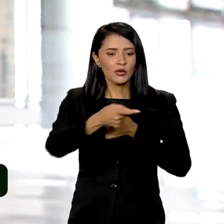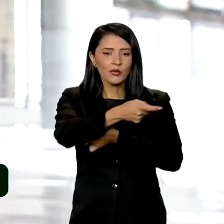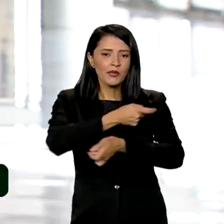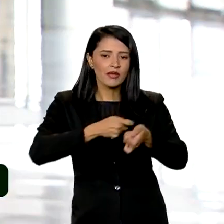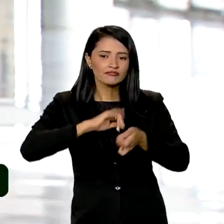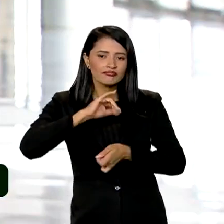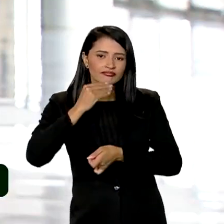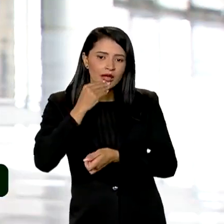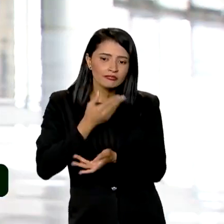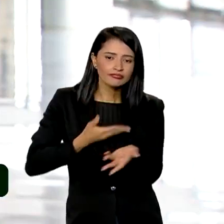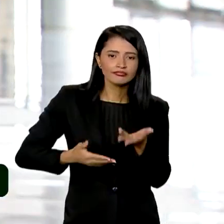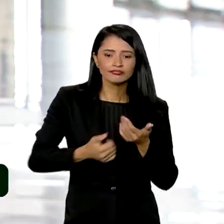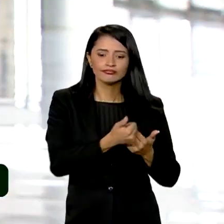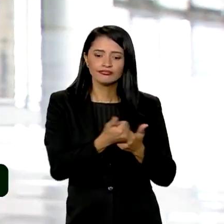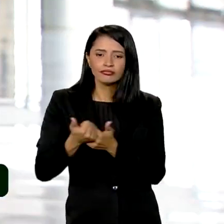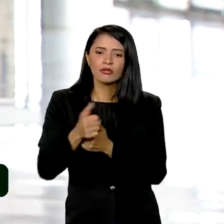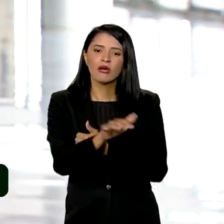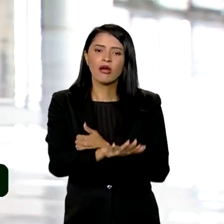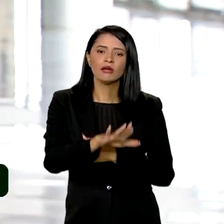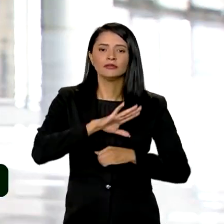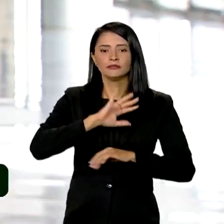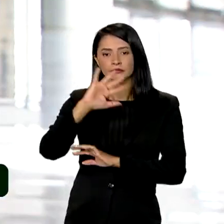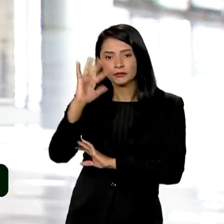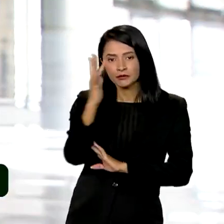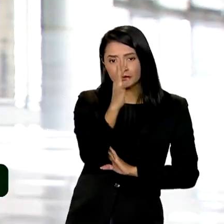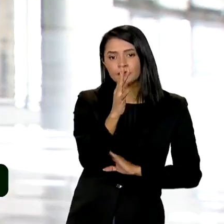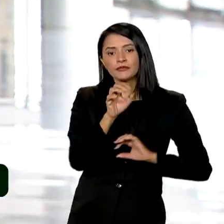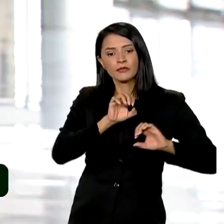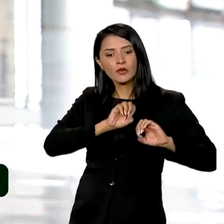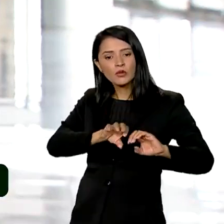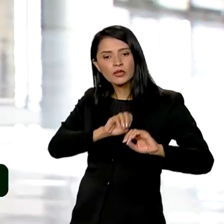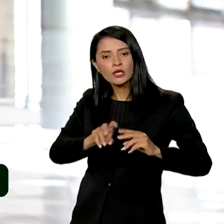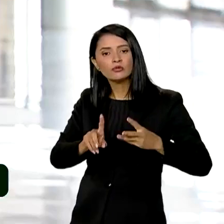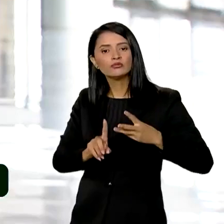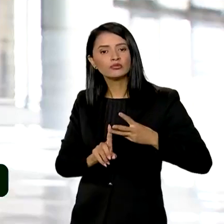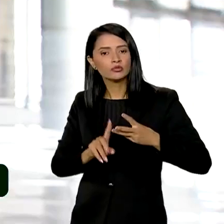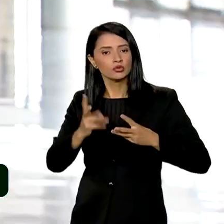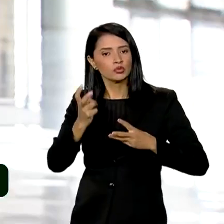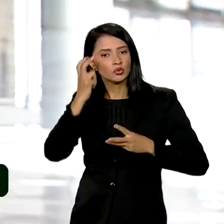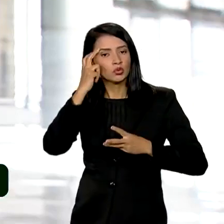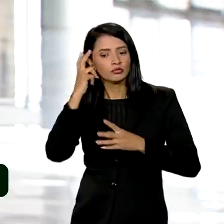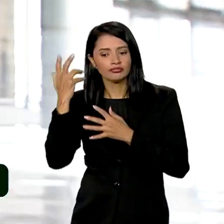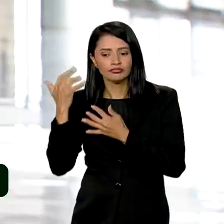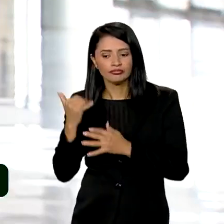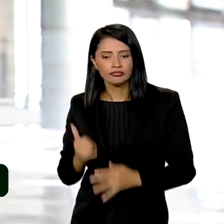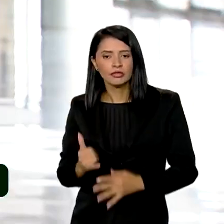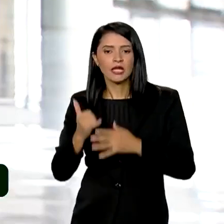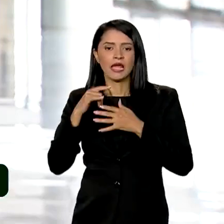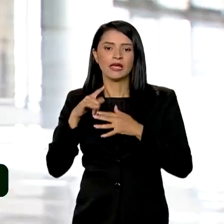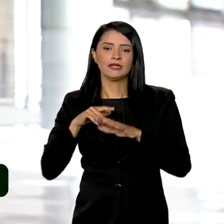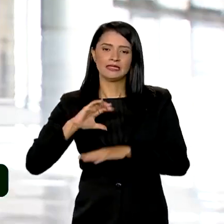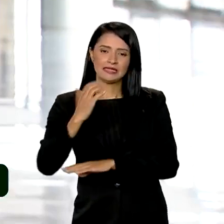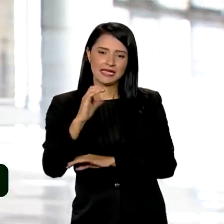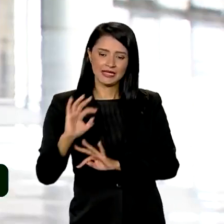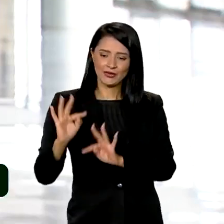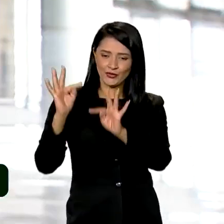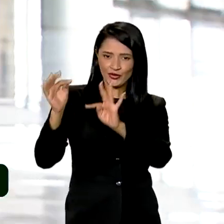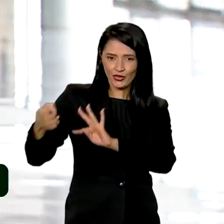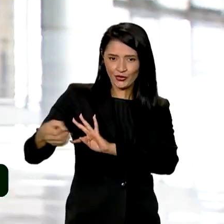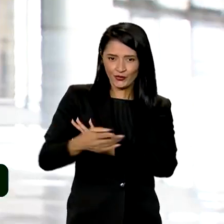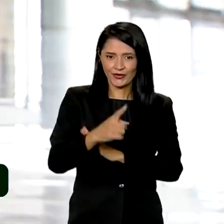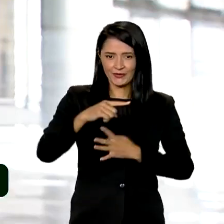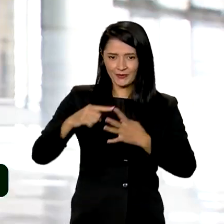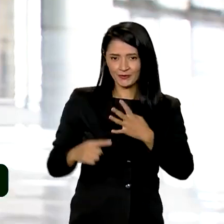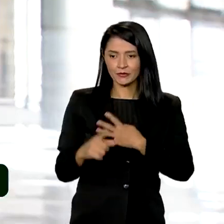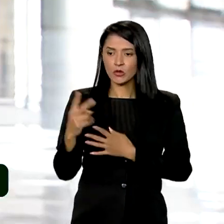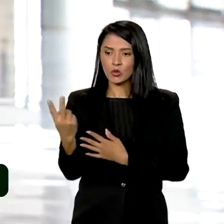oportunidades de cooperação nas áreas de meio ambiente, educação, cultura, energia e ciência, tecnologia e inovação. Os